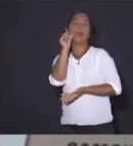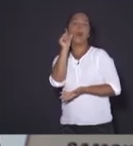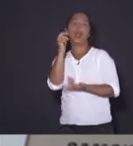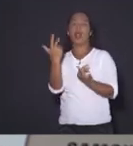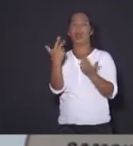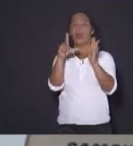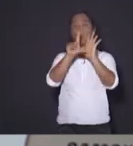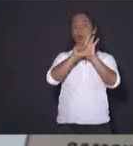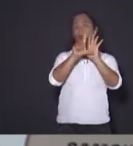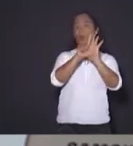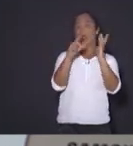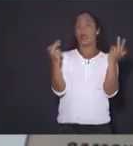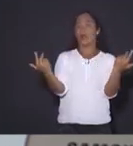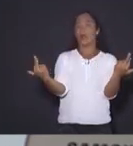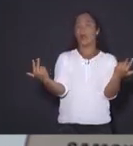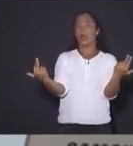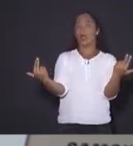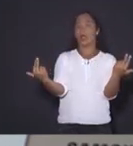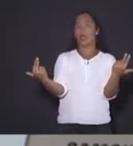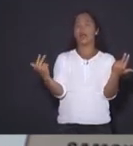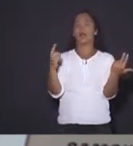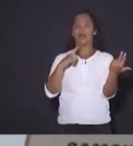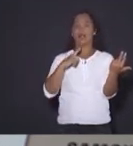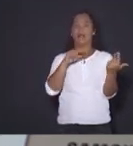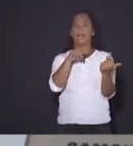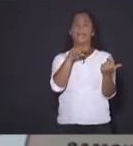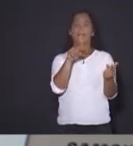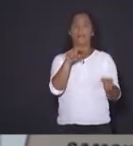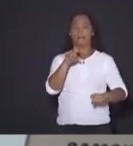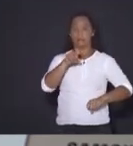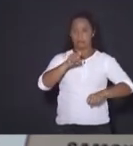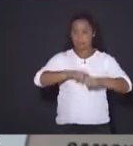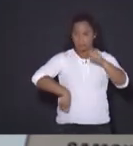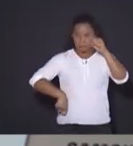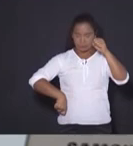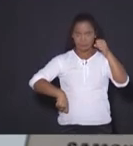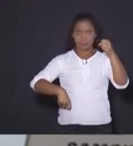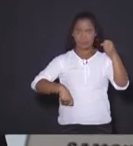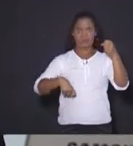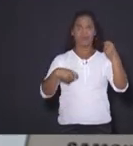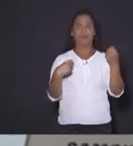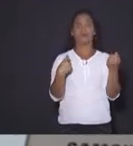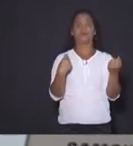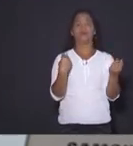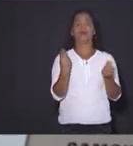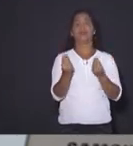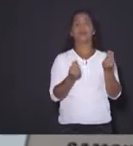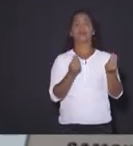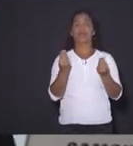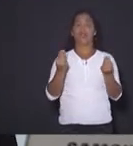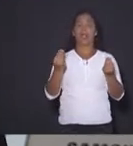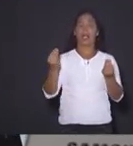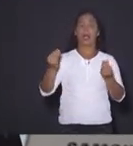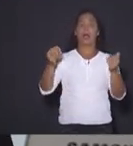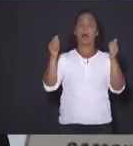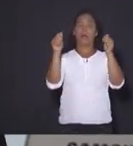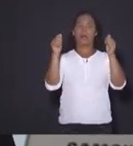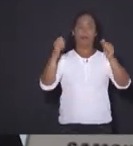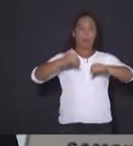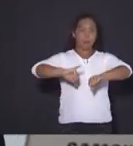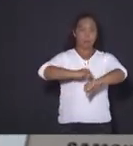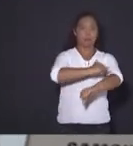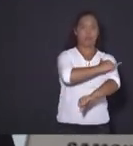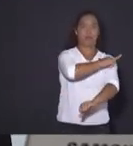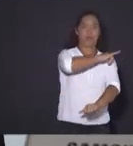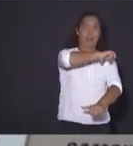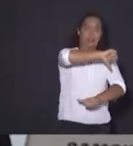leis são como as mulheres feitas para serem violadas né o rodeio das gordas da unesp que os homens